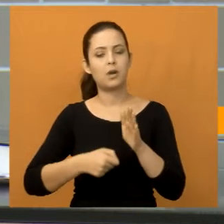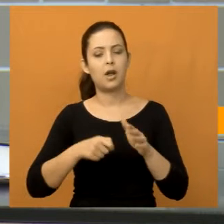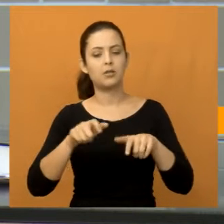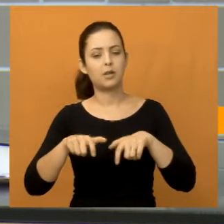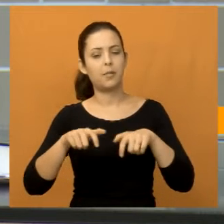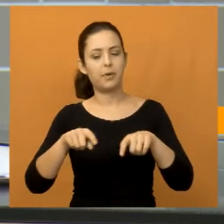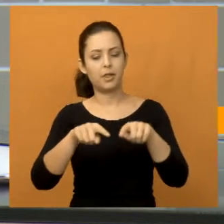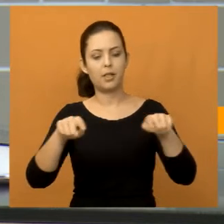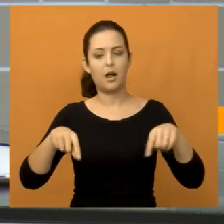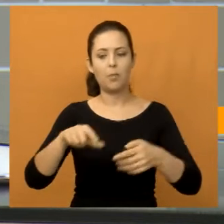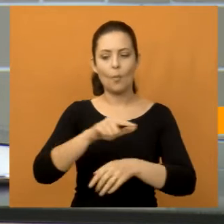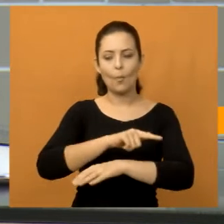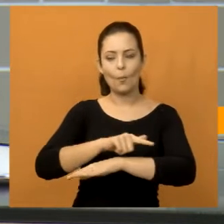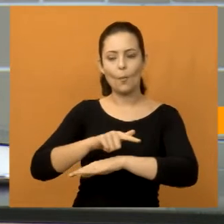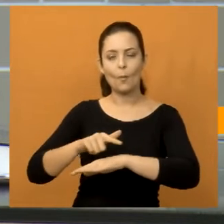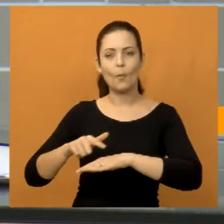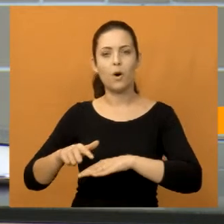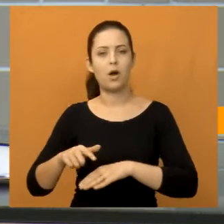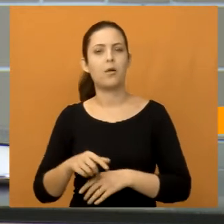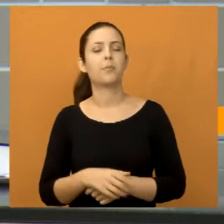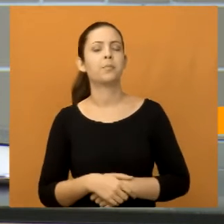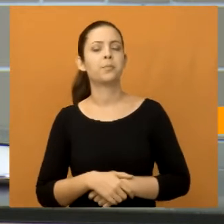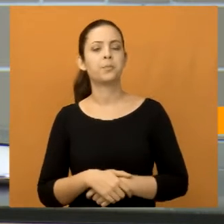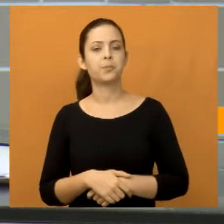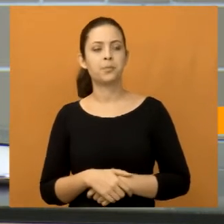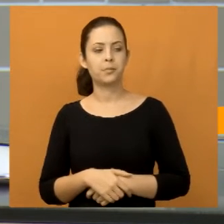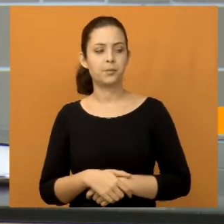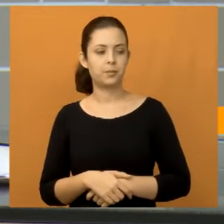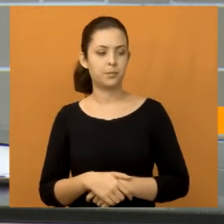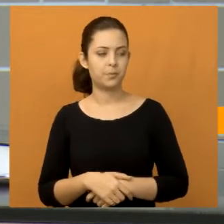capina e limpeza de terrenos da Fundação: